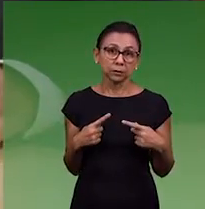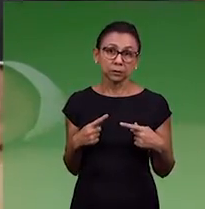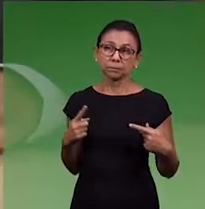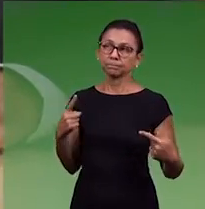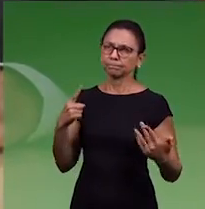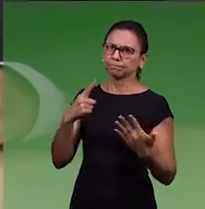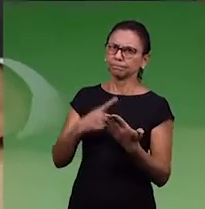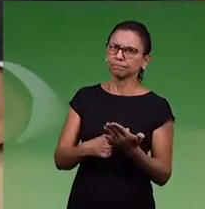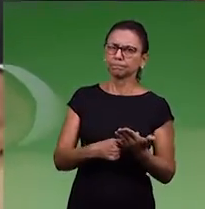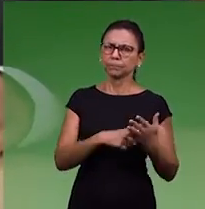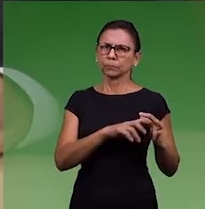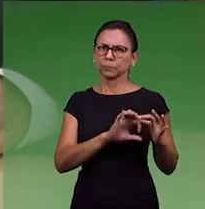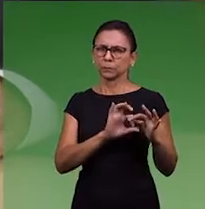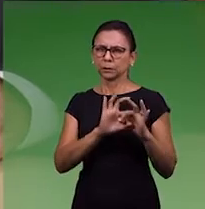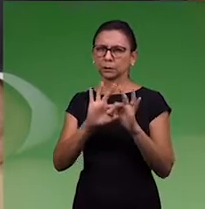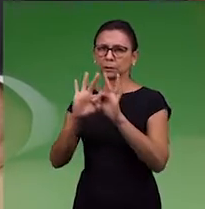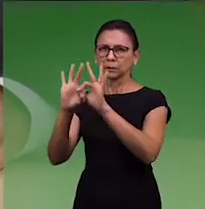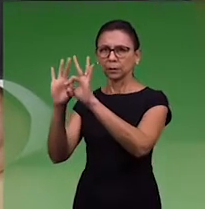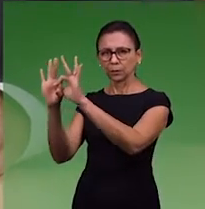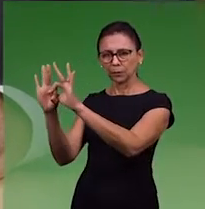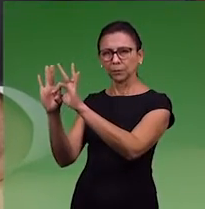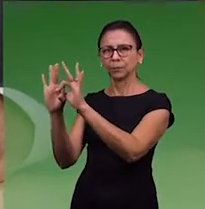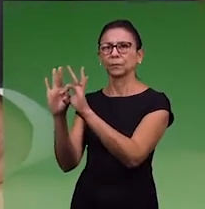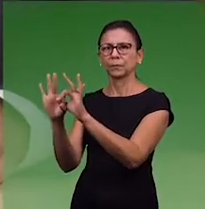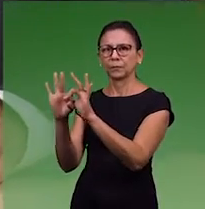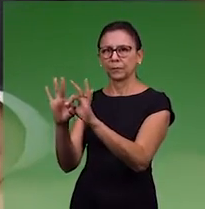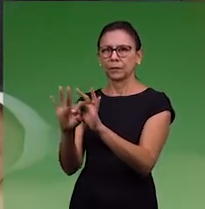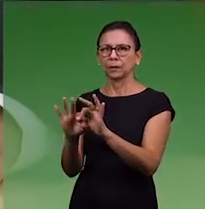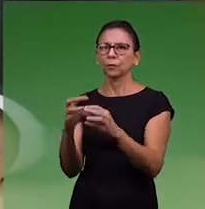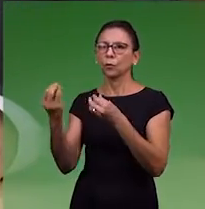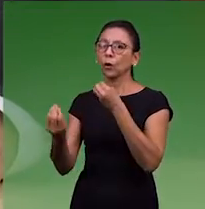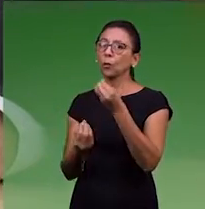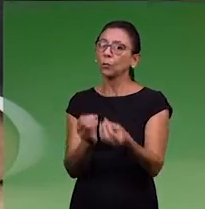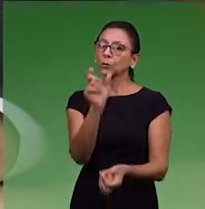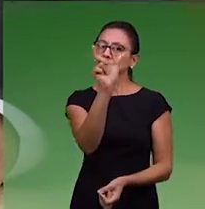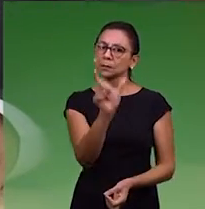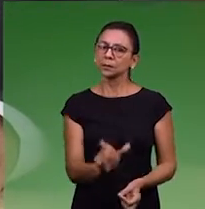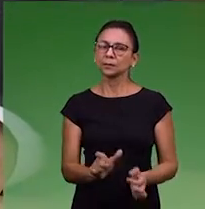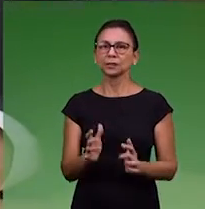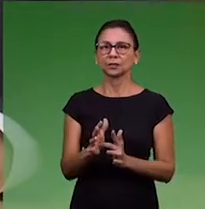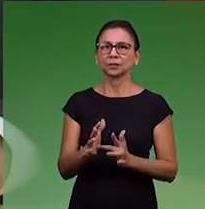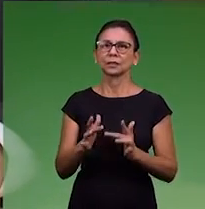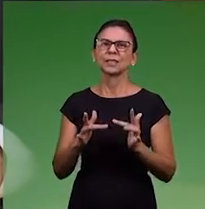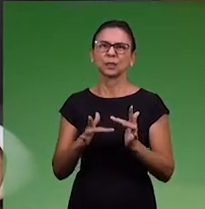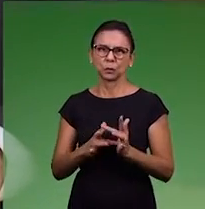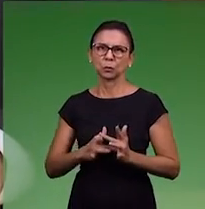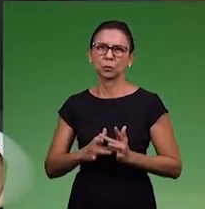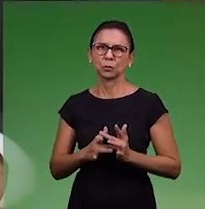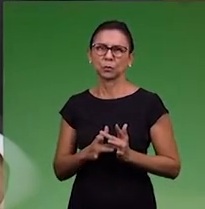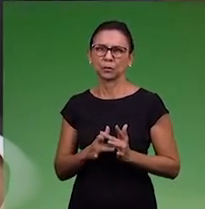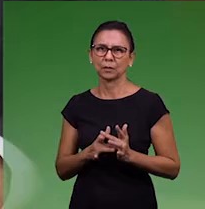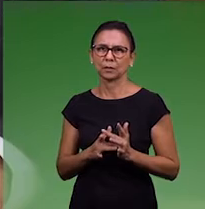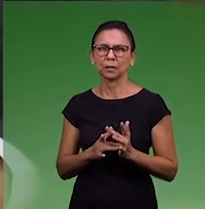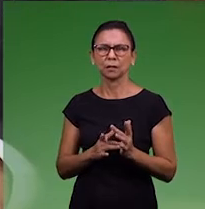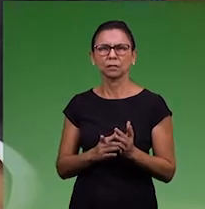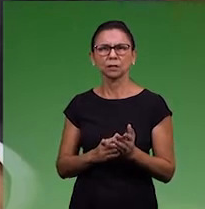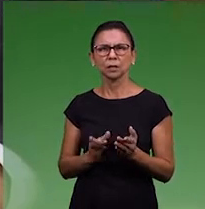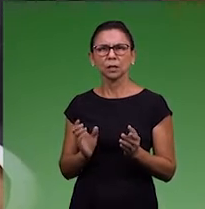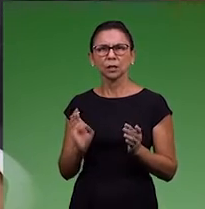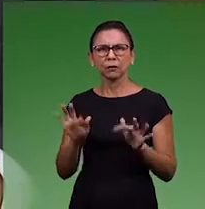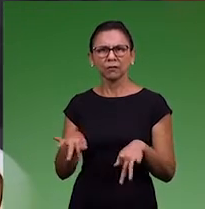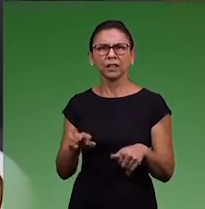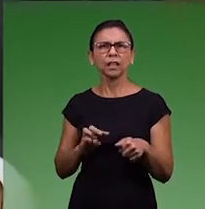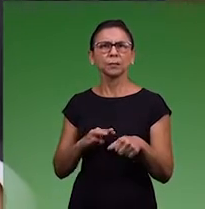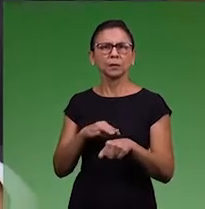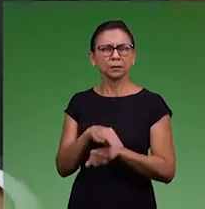esse pacto, essa aliança de Deus com o homem, ela foi feita em Jesus. Jesus, quando ele estava no final do seu ministério,